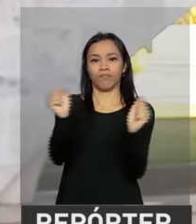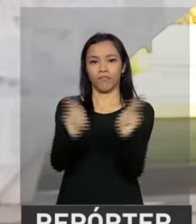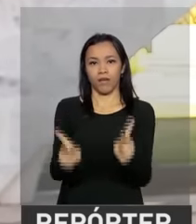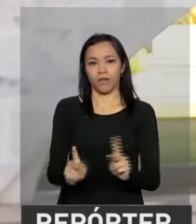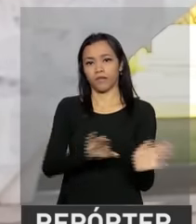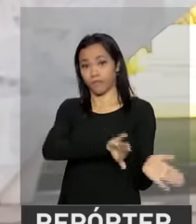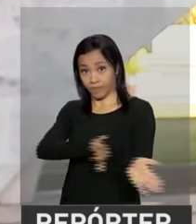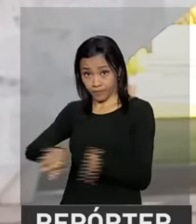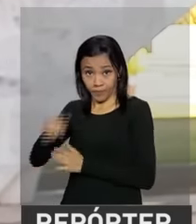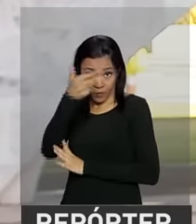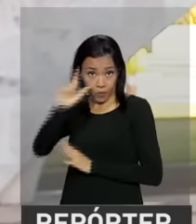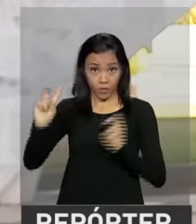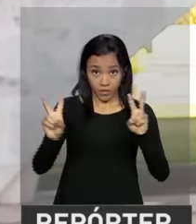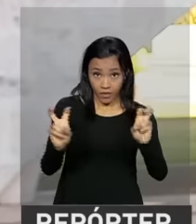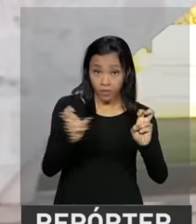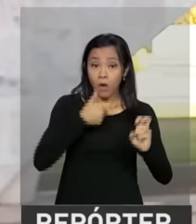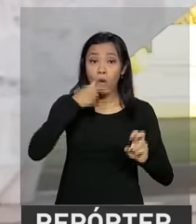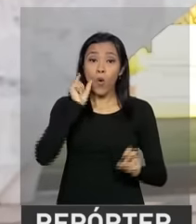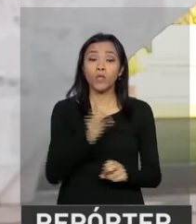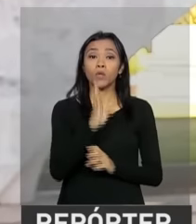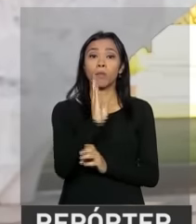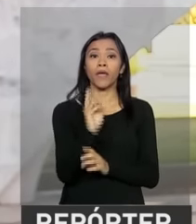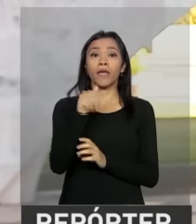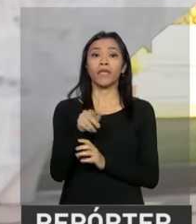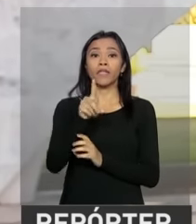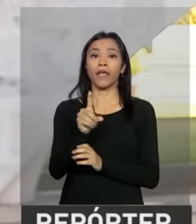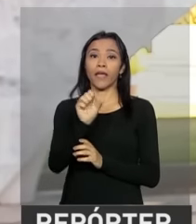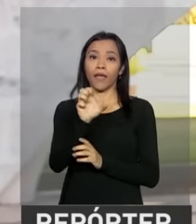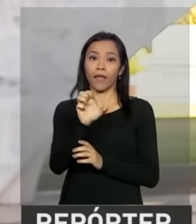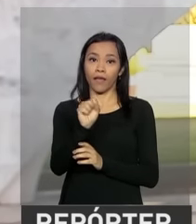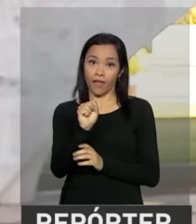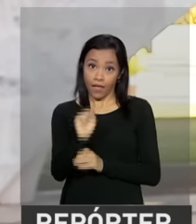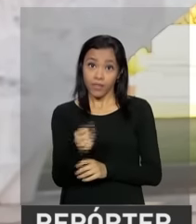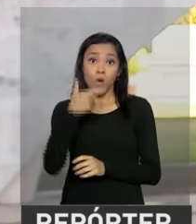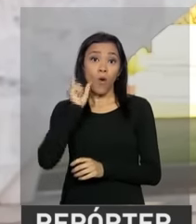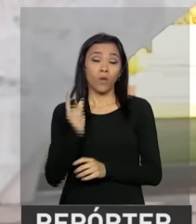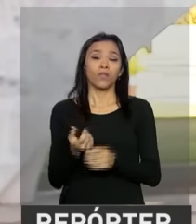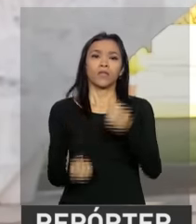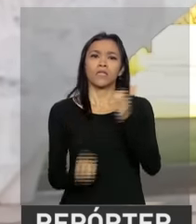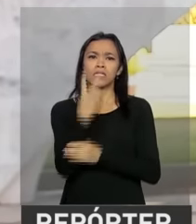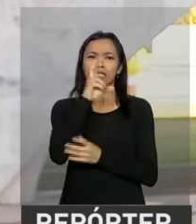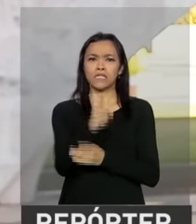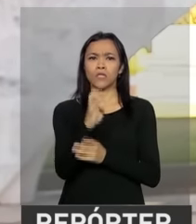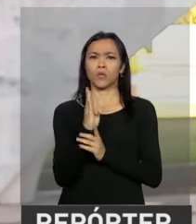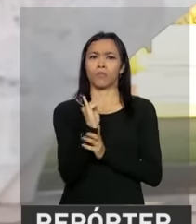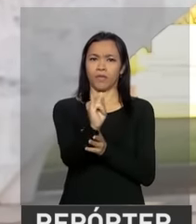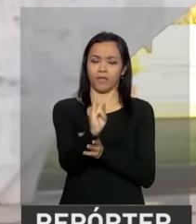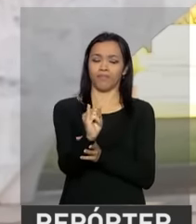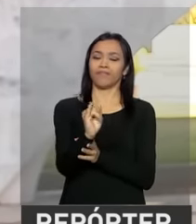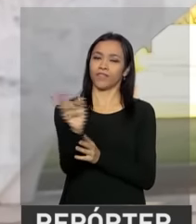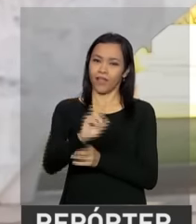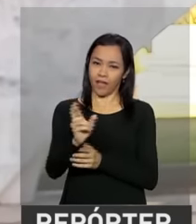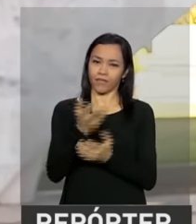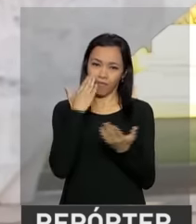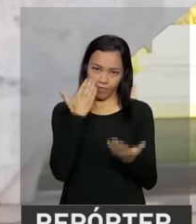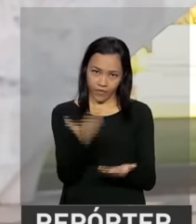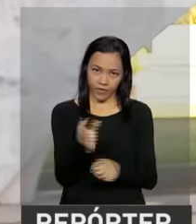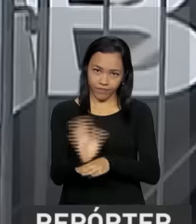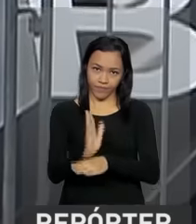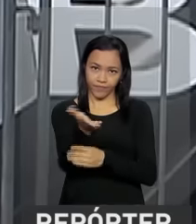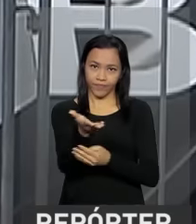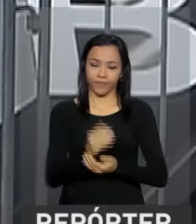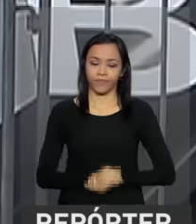Mudando de assunto ontem o BNDS lançou Tom uma nova linha de crédito de R 5 bilhões deais vamos ver na